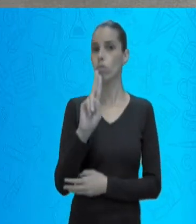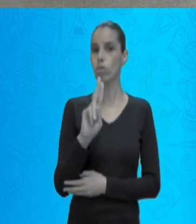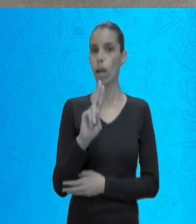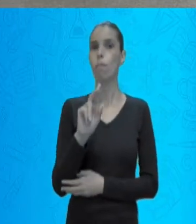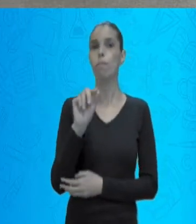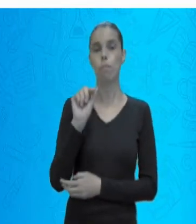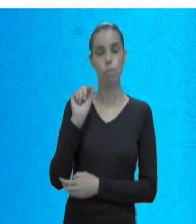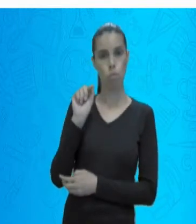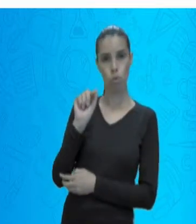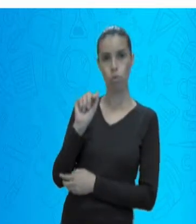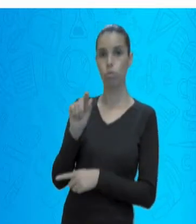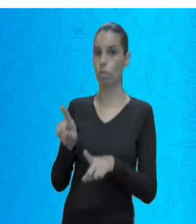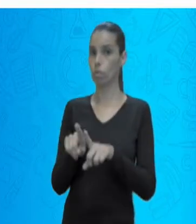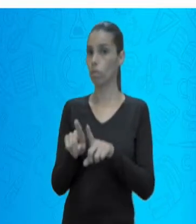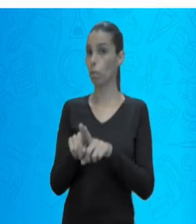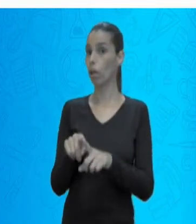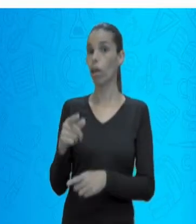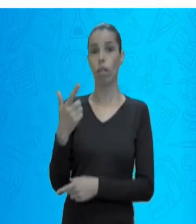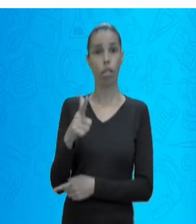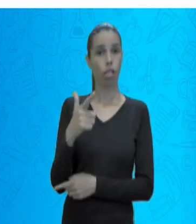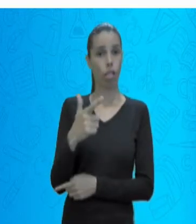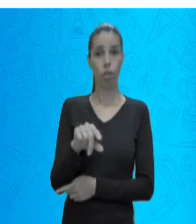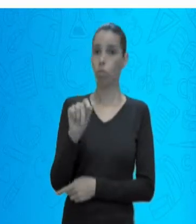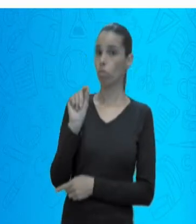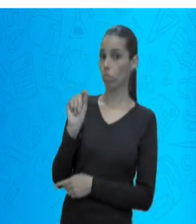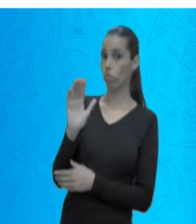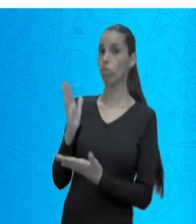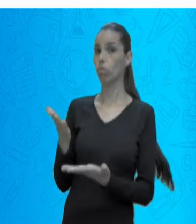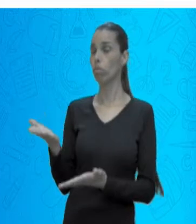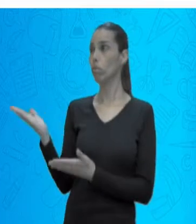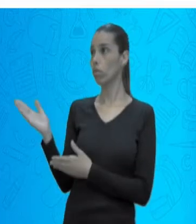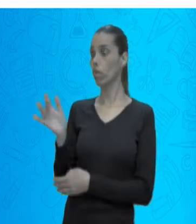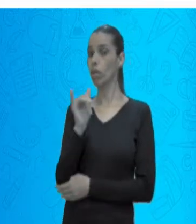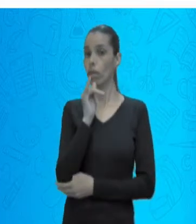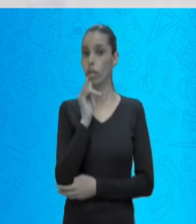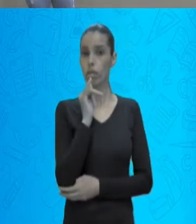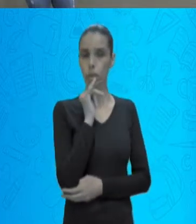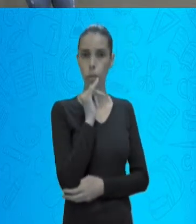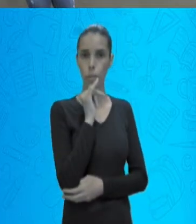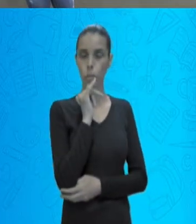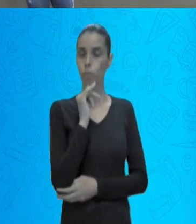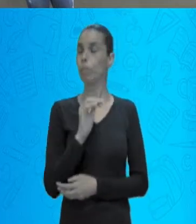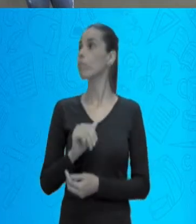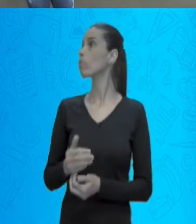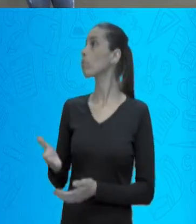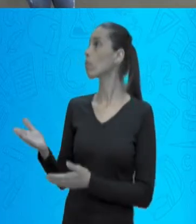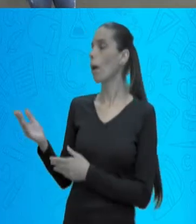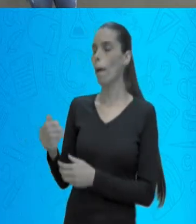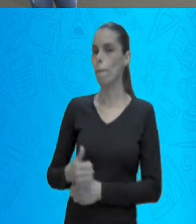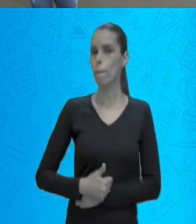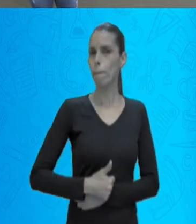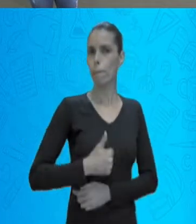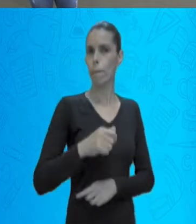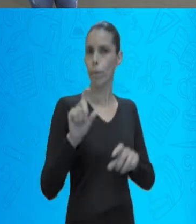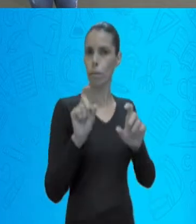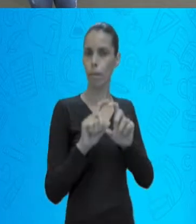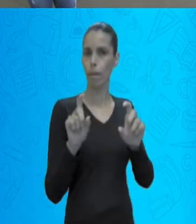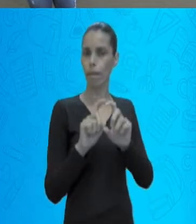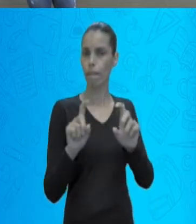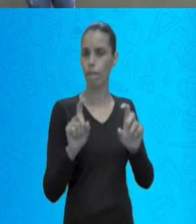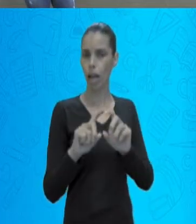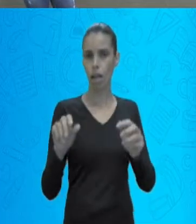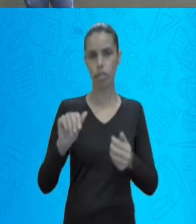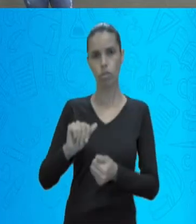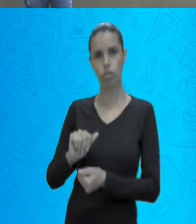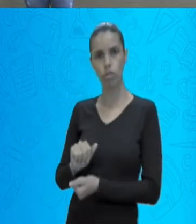pontuação. Não vai ter Copa do Mundo. Então vamos ver a frase. Não vai ter Copa do Mundo. Aqui